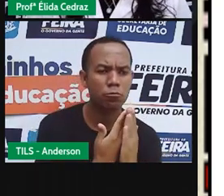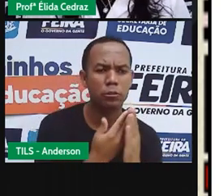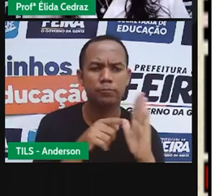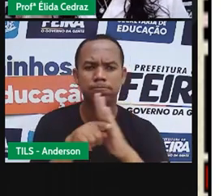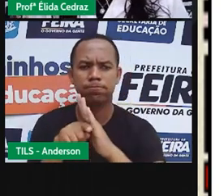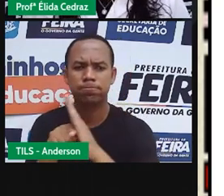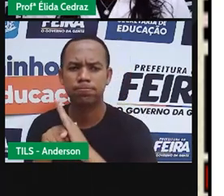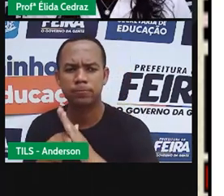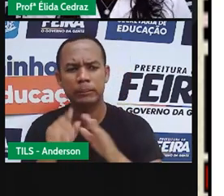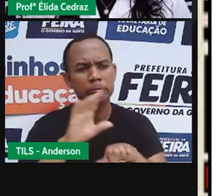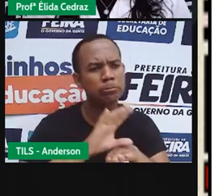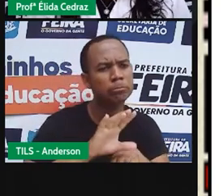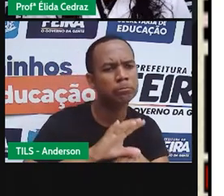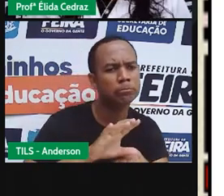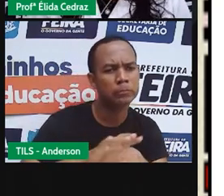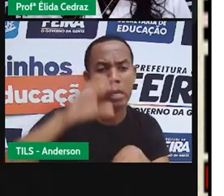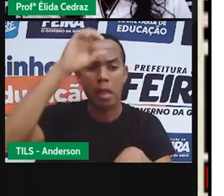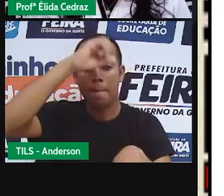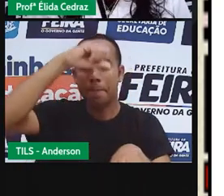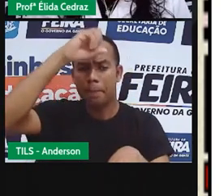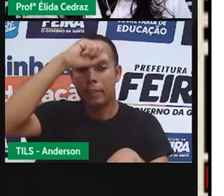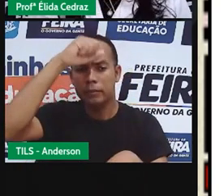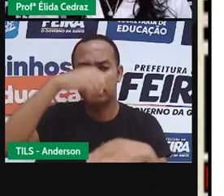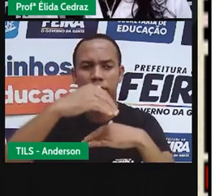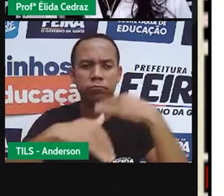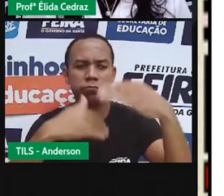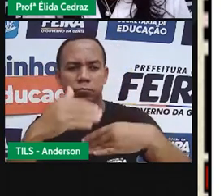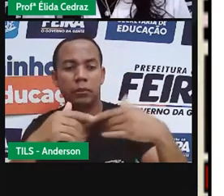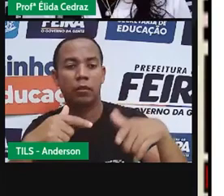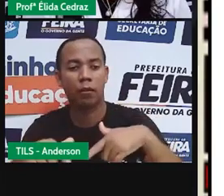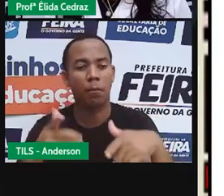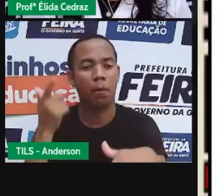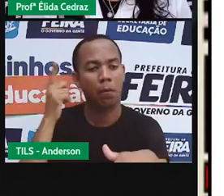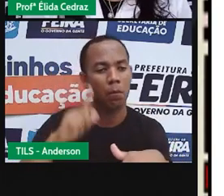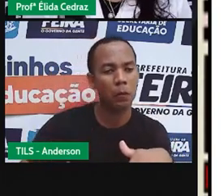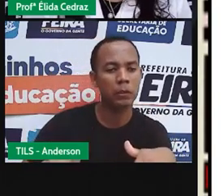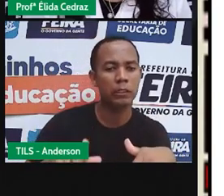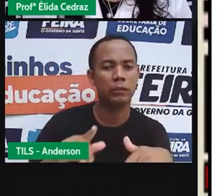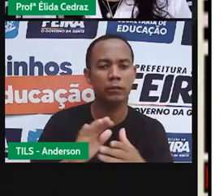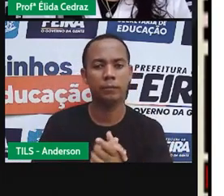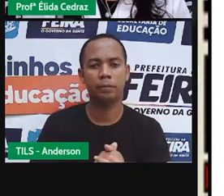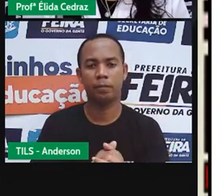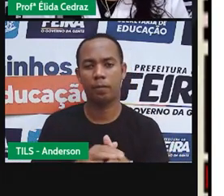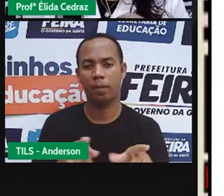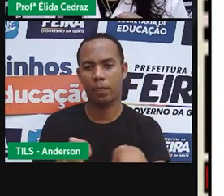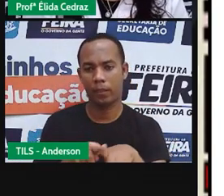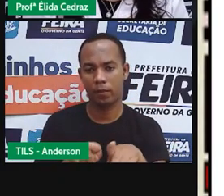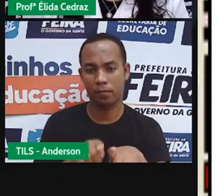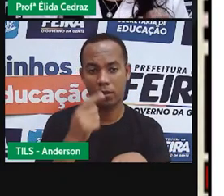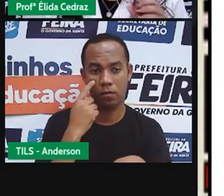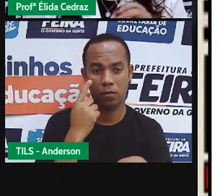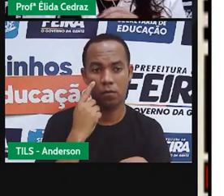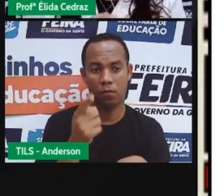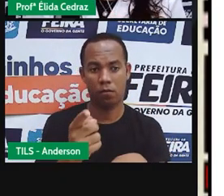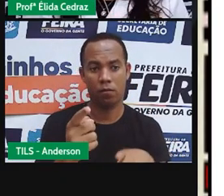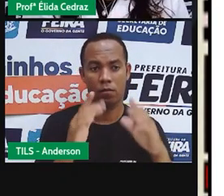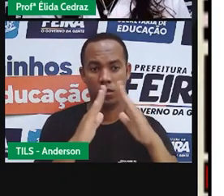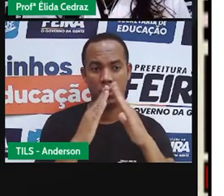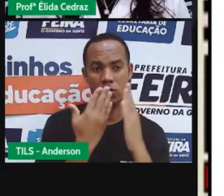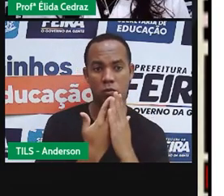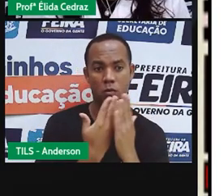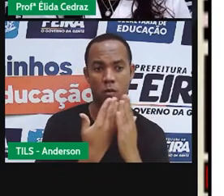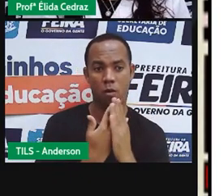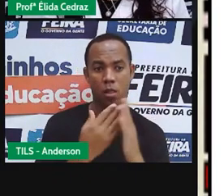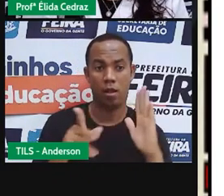são preparados para o mercado de trabalho. Aqui é uma aula na